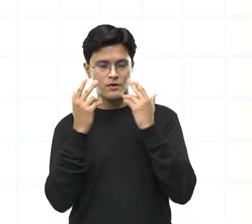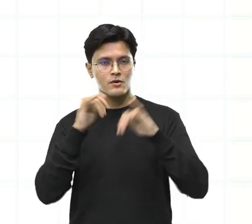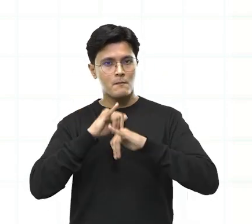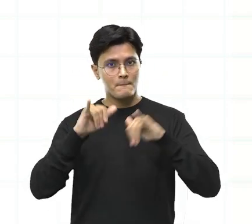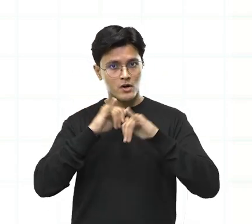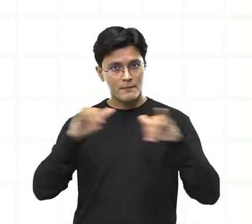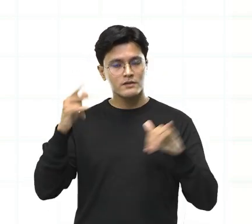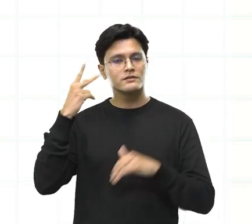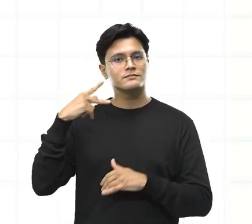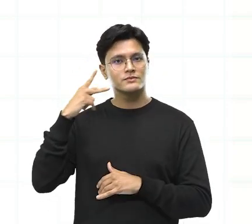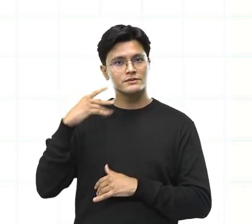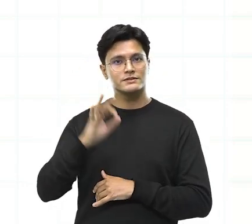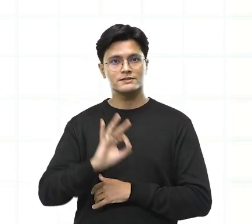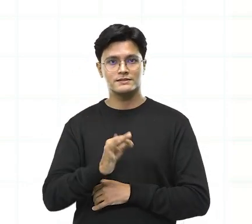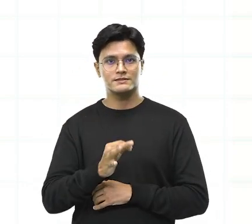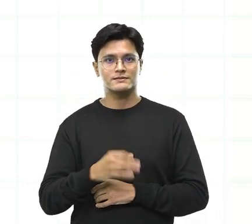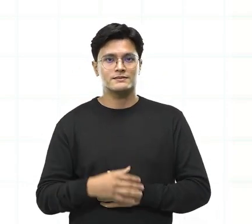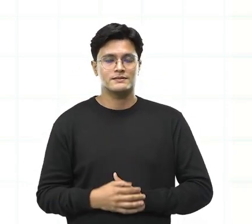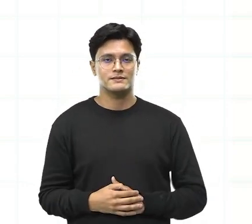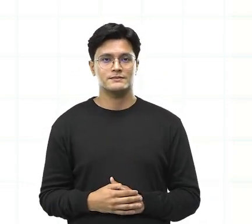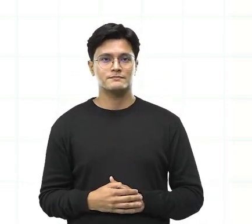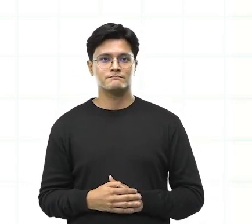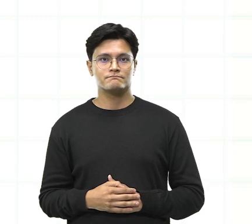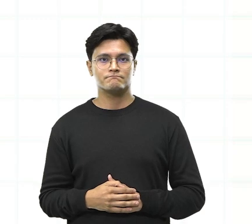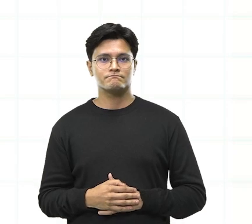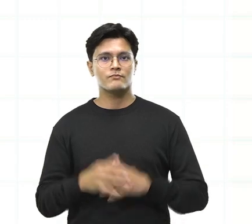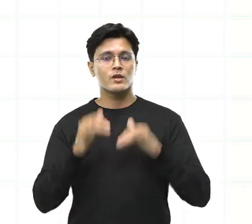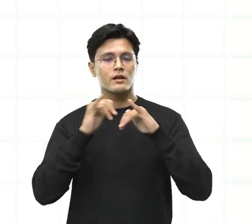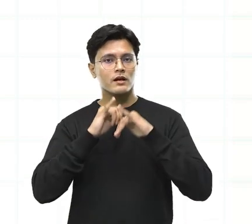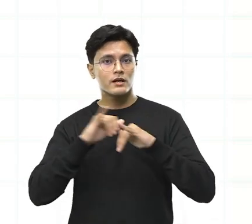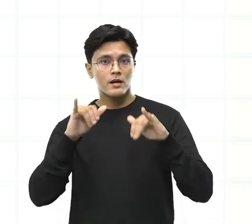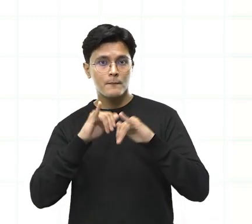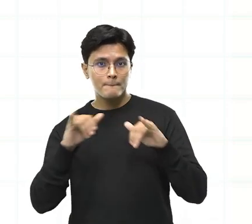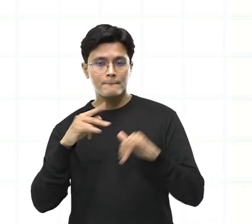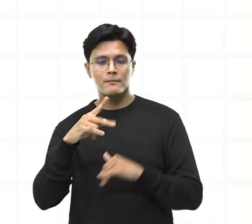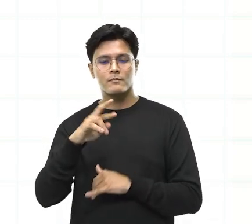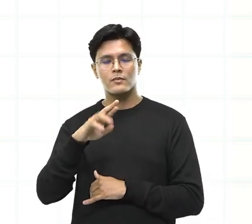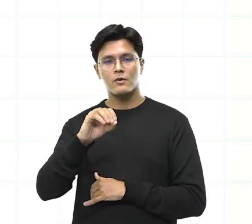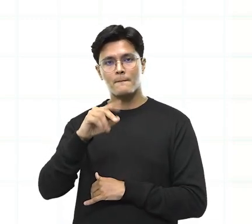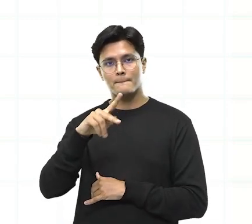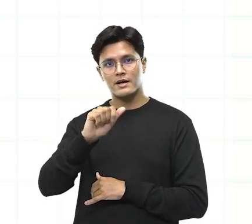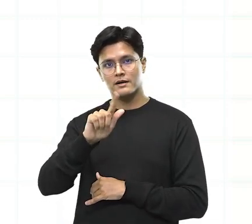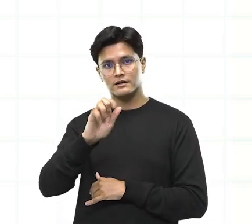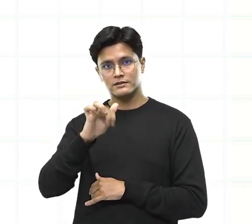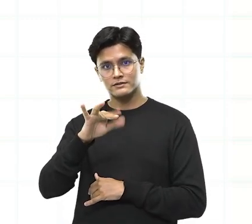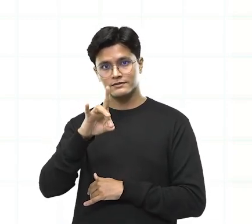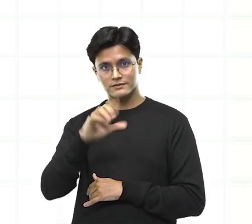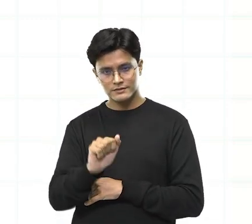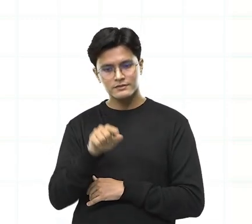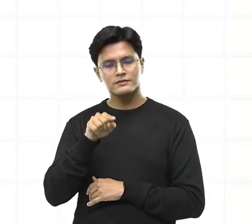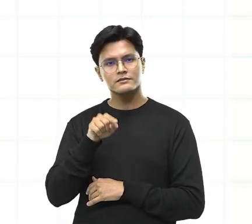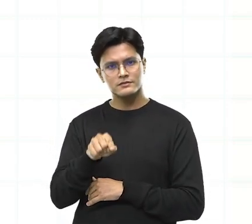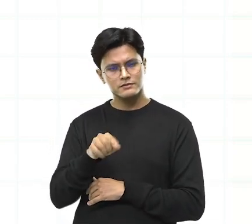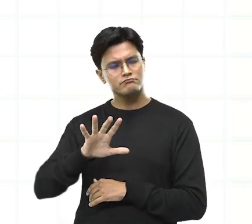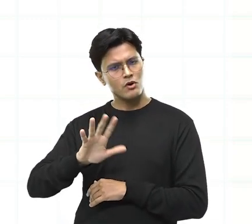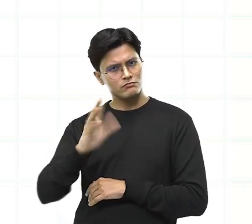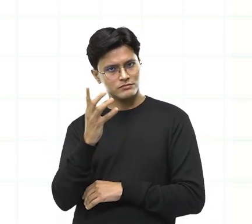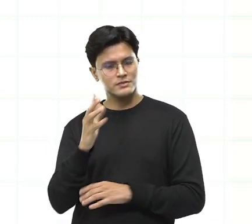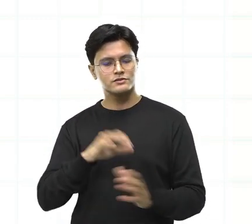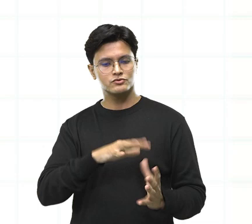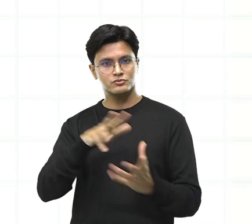propagandas políticas, tá? E aí a propaganda, né? Ela é bem evidente no mundo da